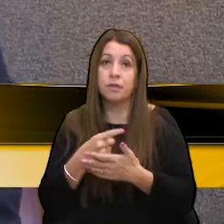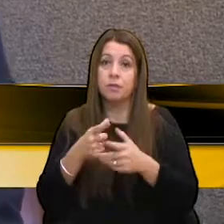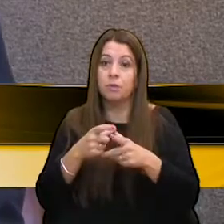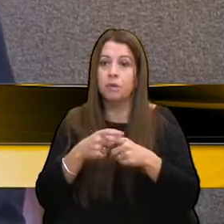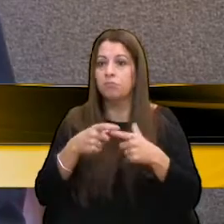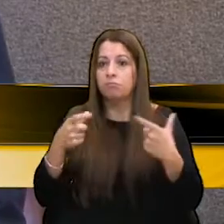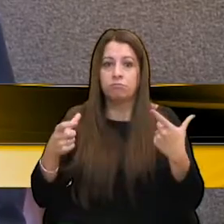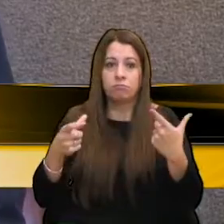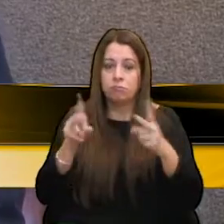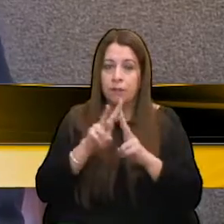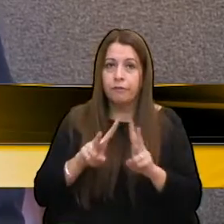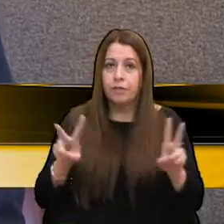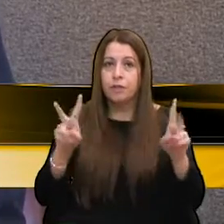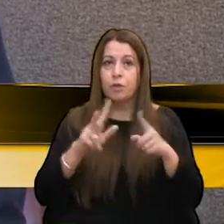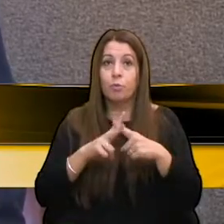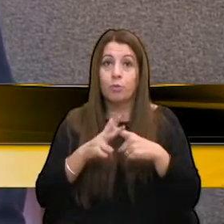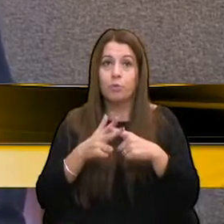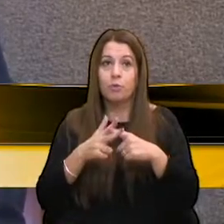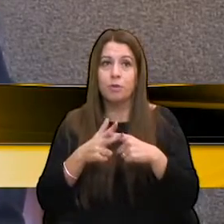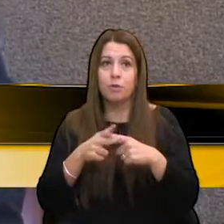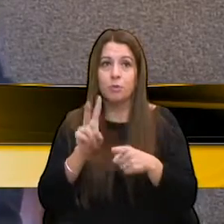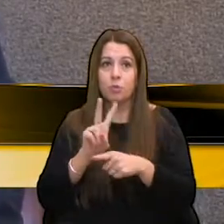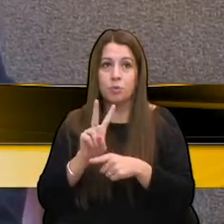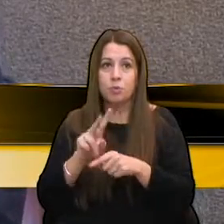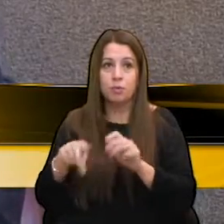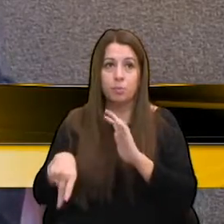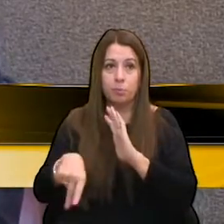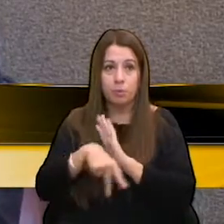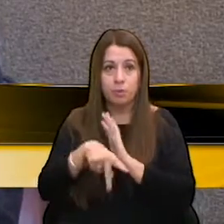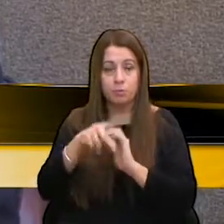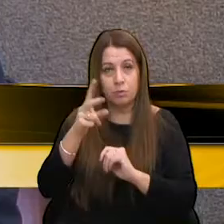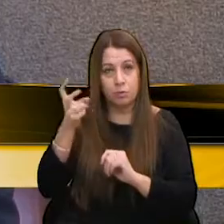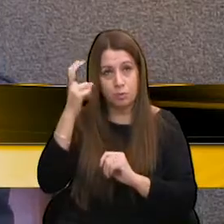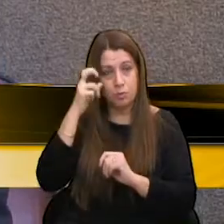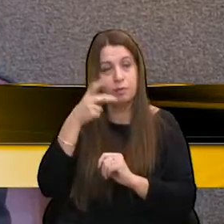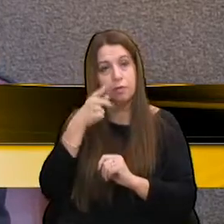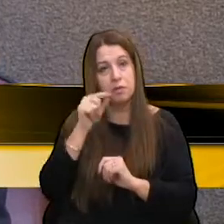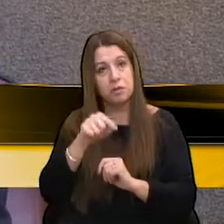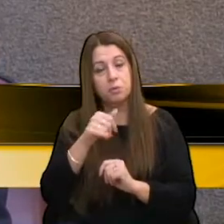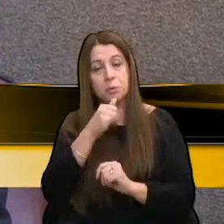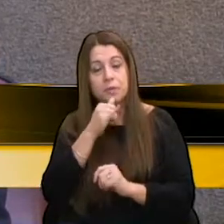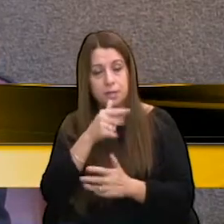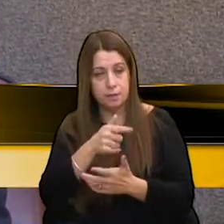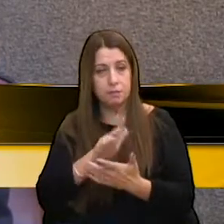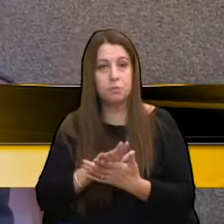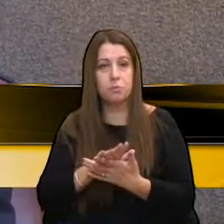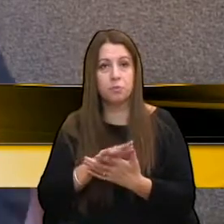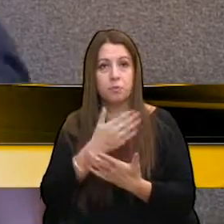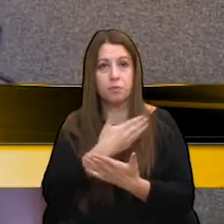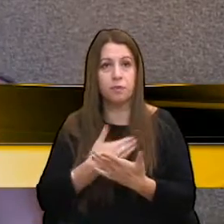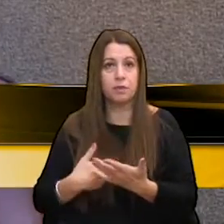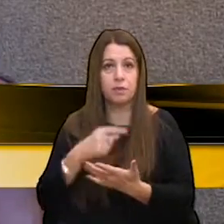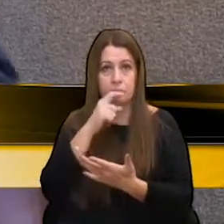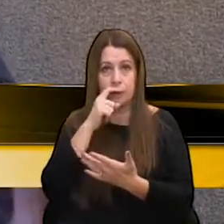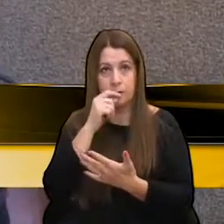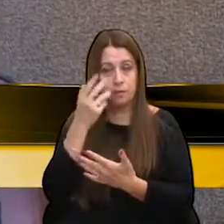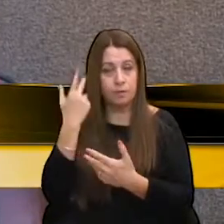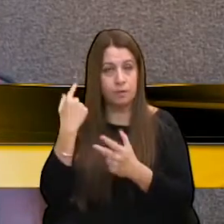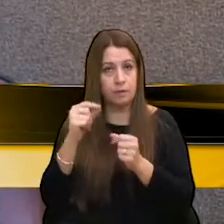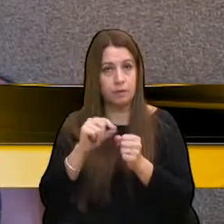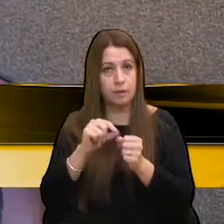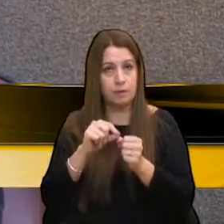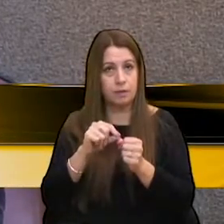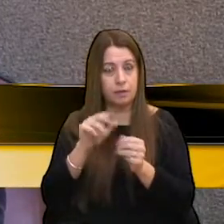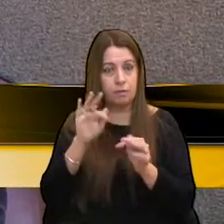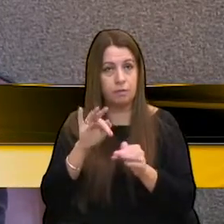visão de manutenção do patrimônio cultural. Eu cito aqui, por exemplo, o que o governador Sartori fez